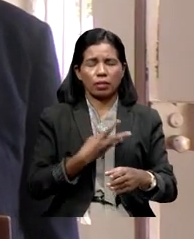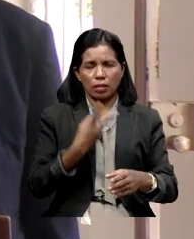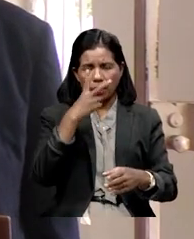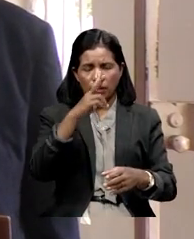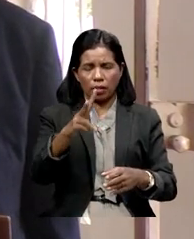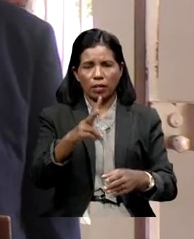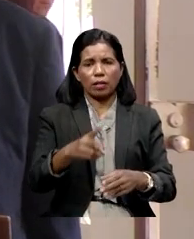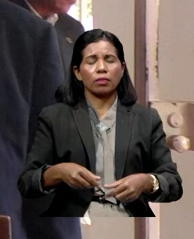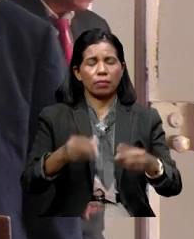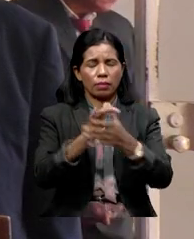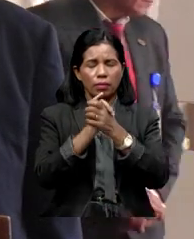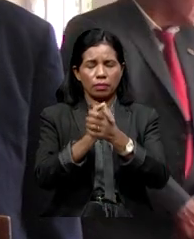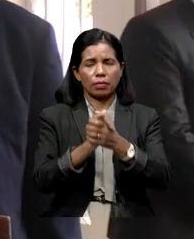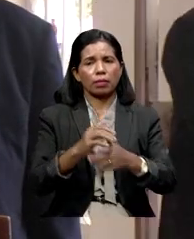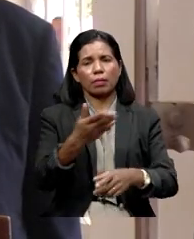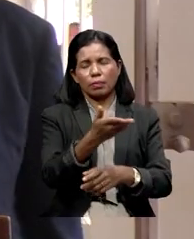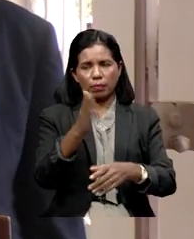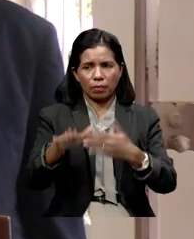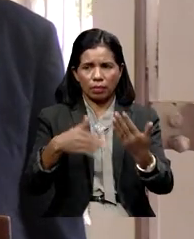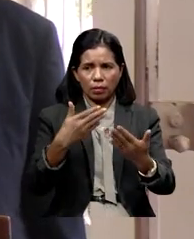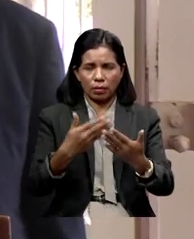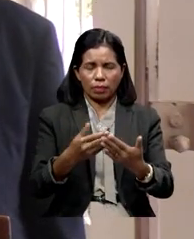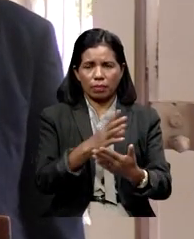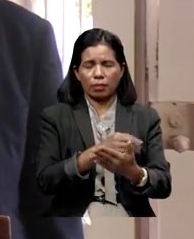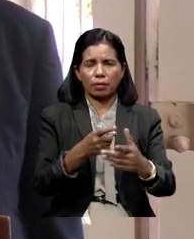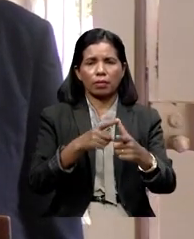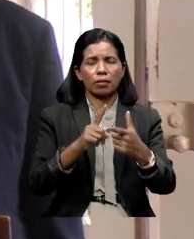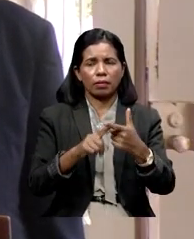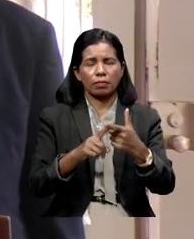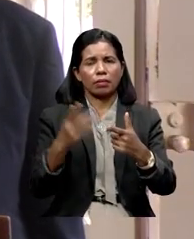y que llegará el día en que el pueblo saharaui también